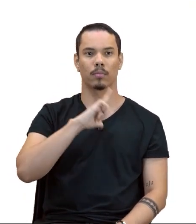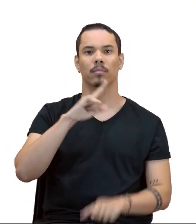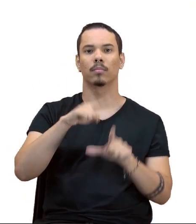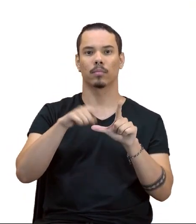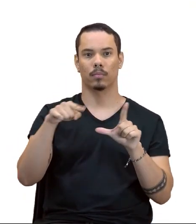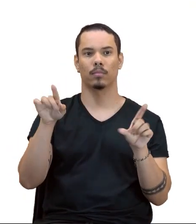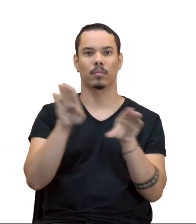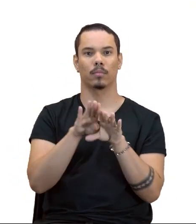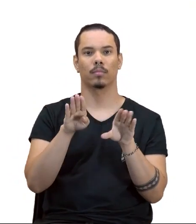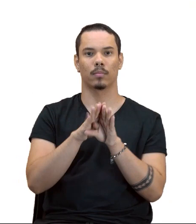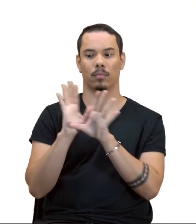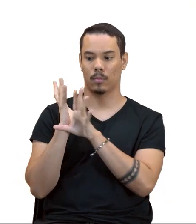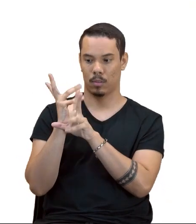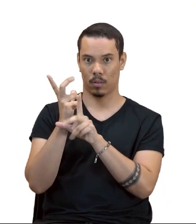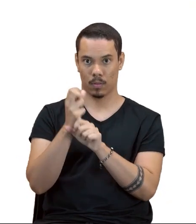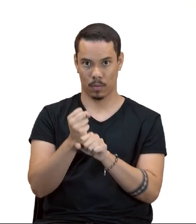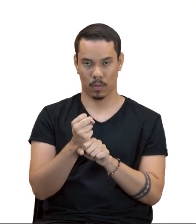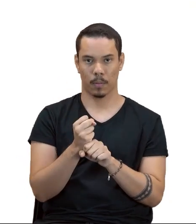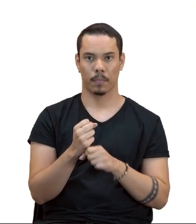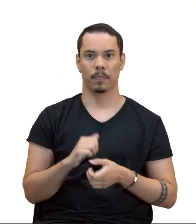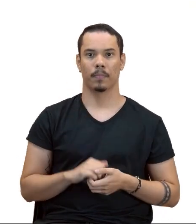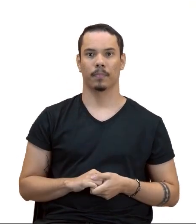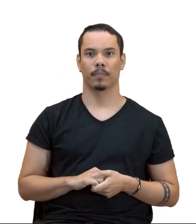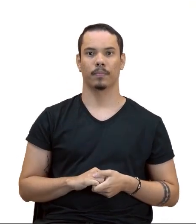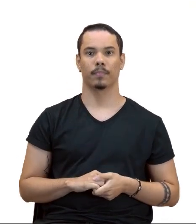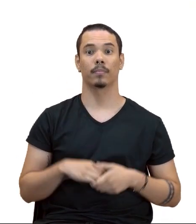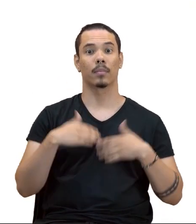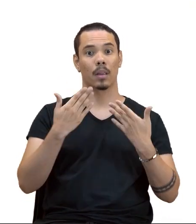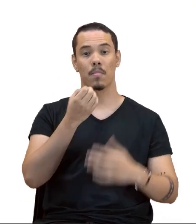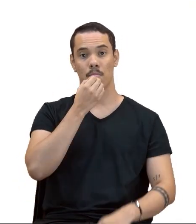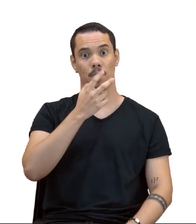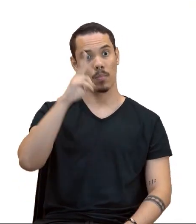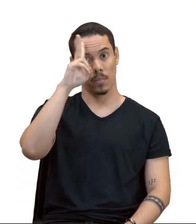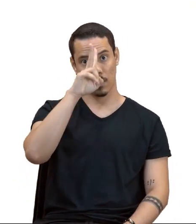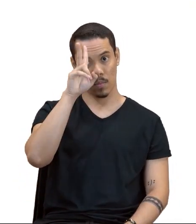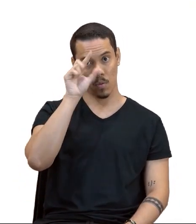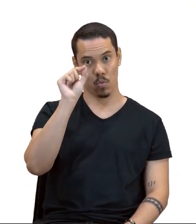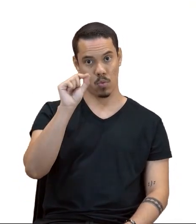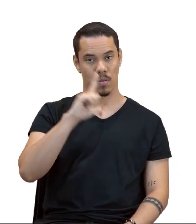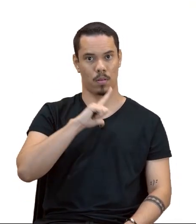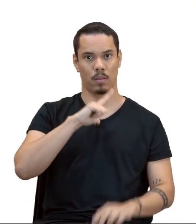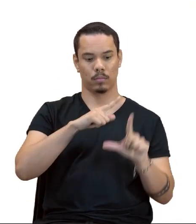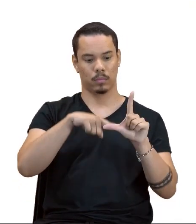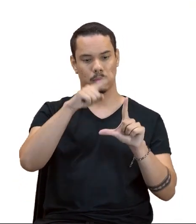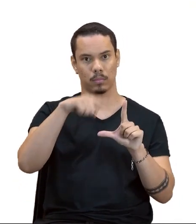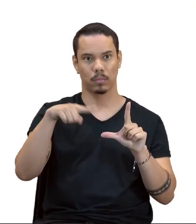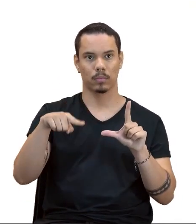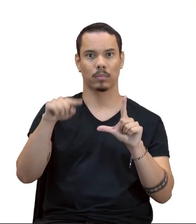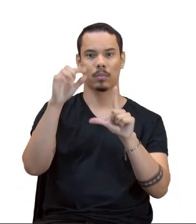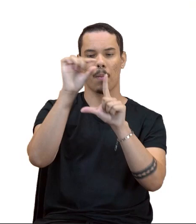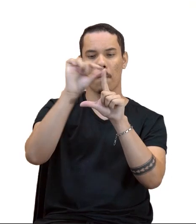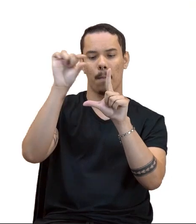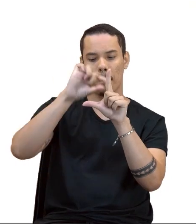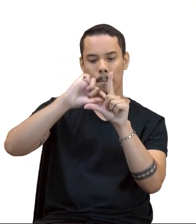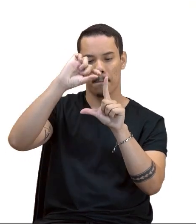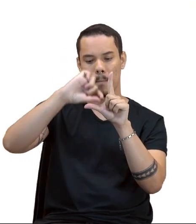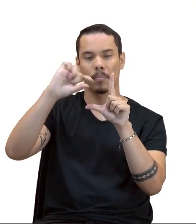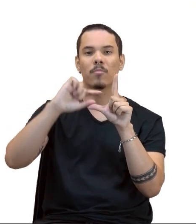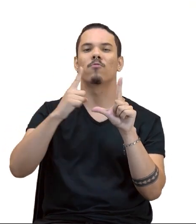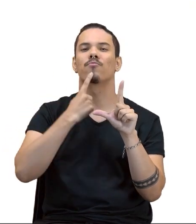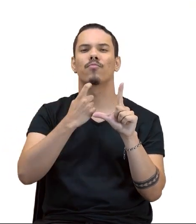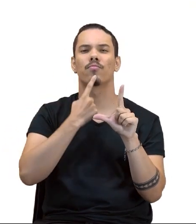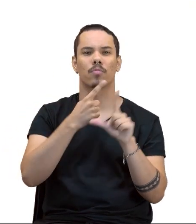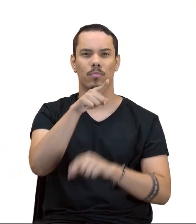de revisão. Então, vai lembrar, é só lembrar daquele gráficozinho lá de barras em vermelho que o aluno, na hora